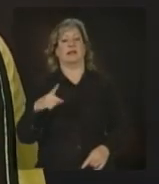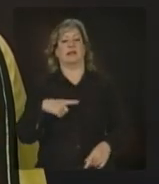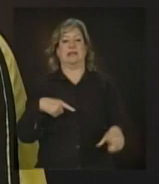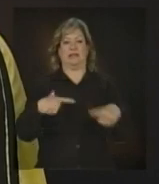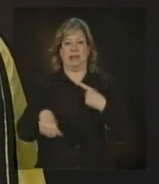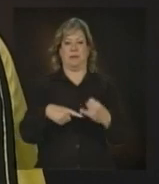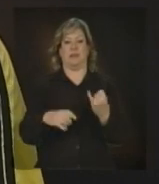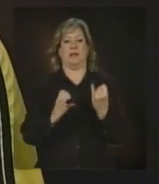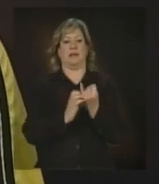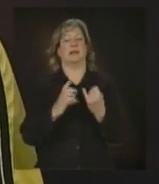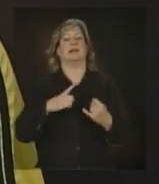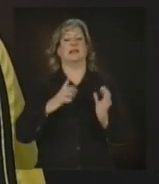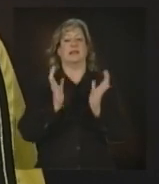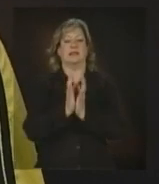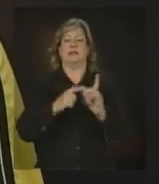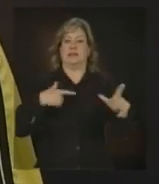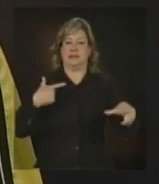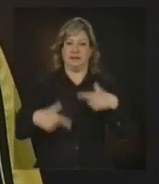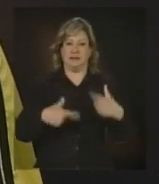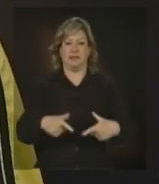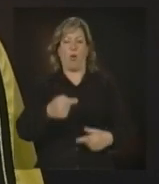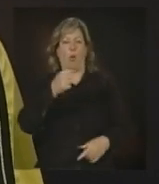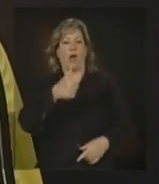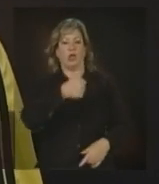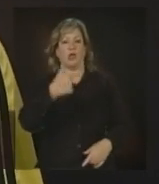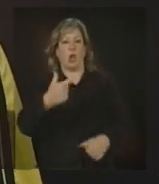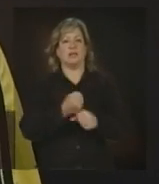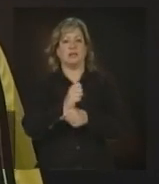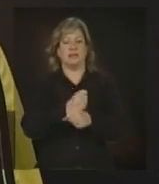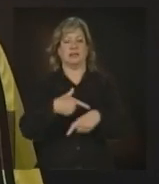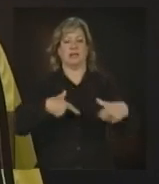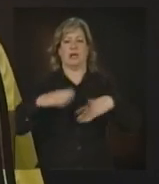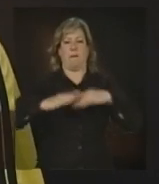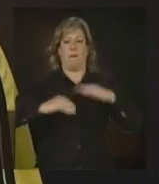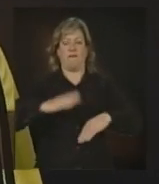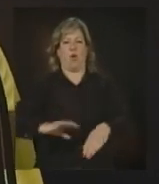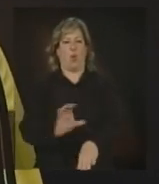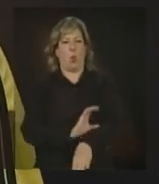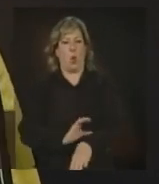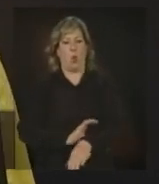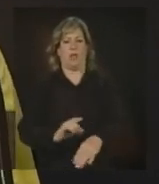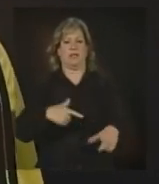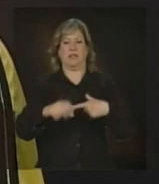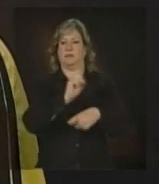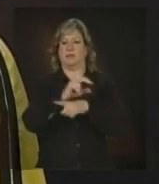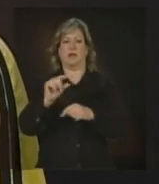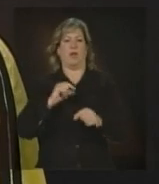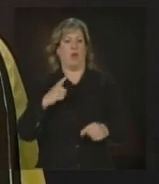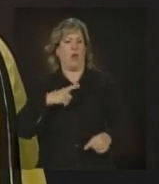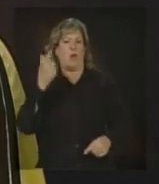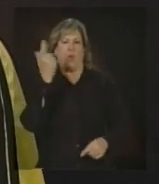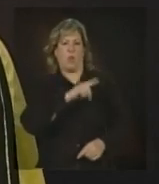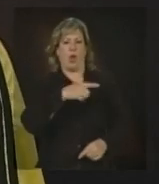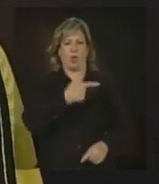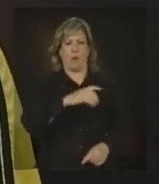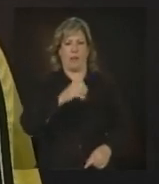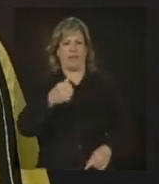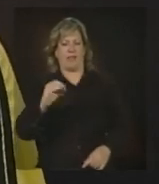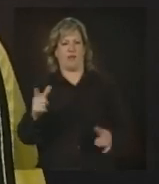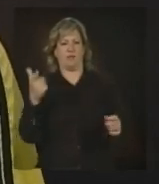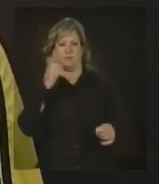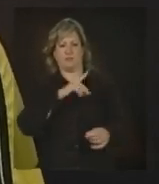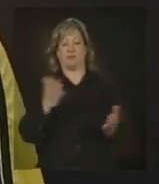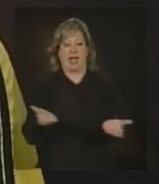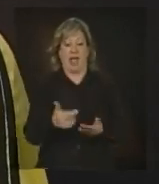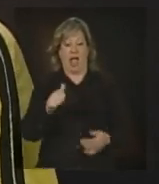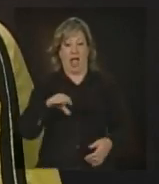11 anos, quase 12, de profissionalização no mercado de trabalho, batendo o recorde de 2010, esse ano já são